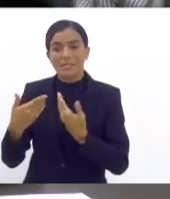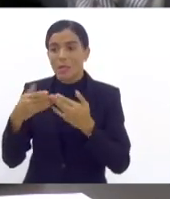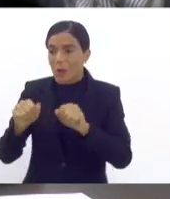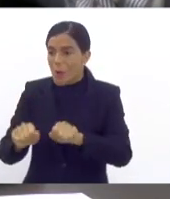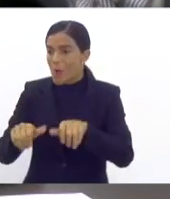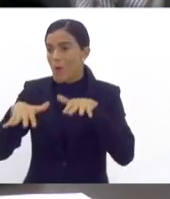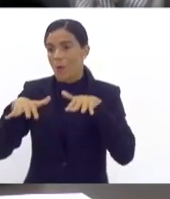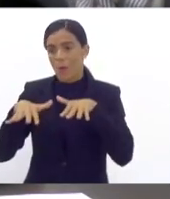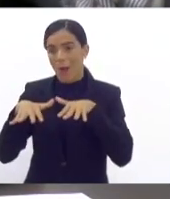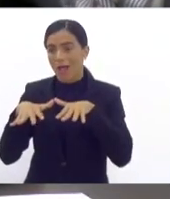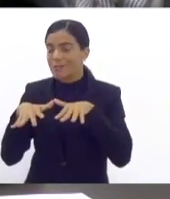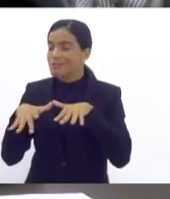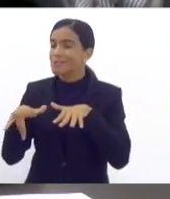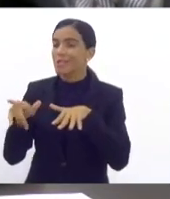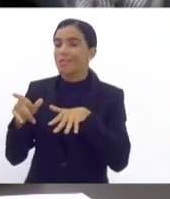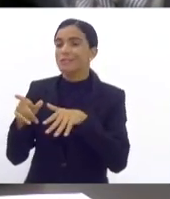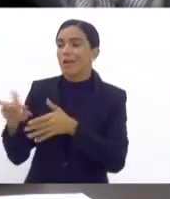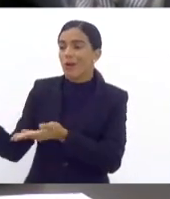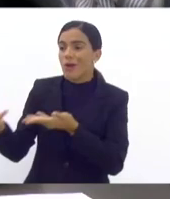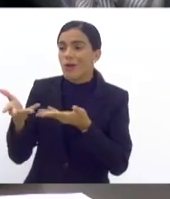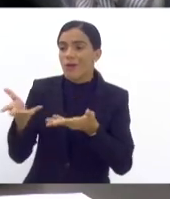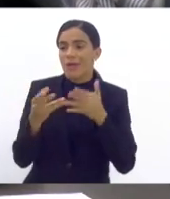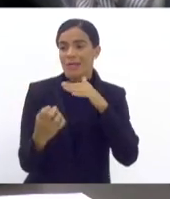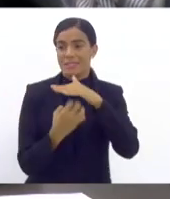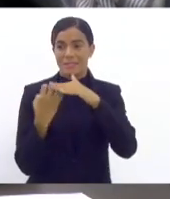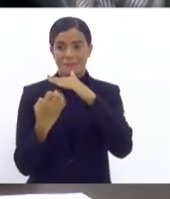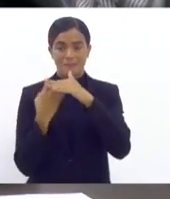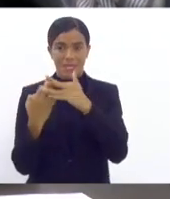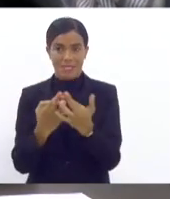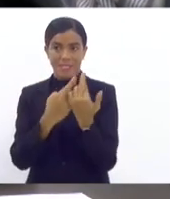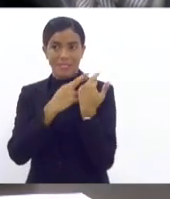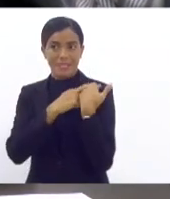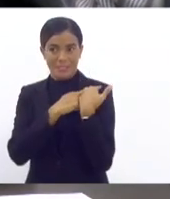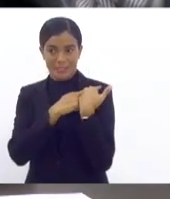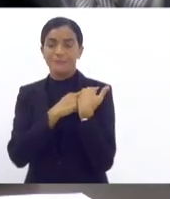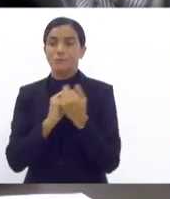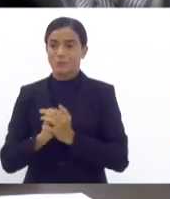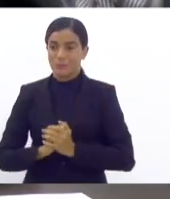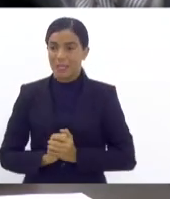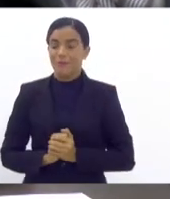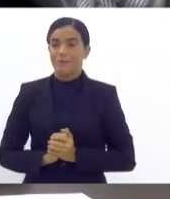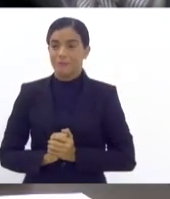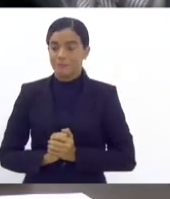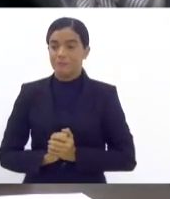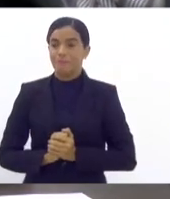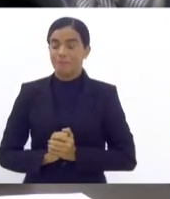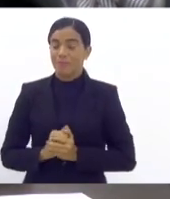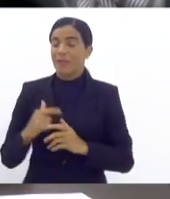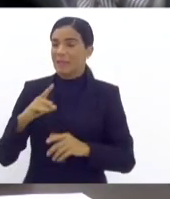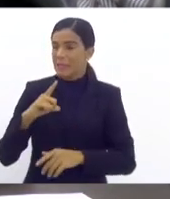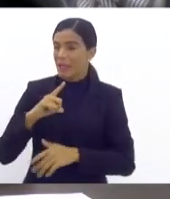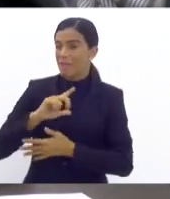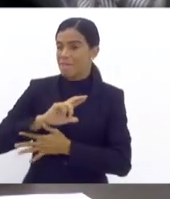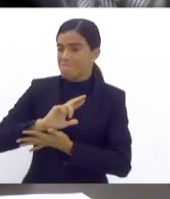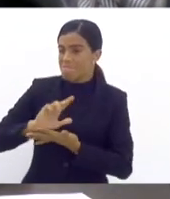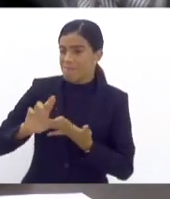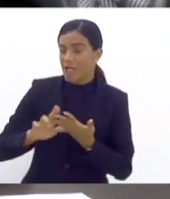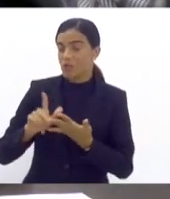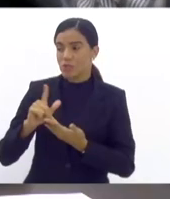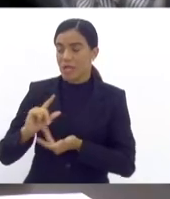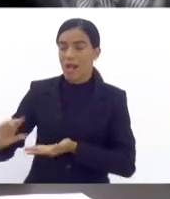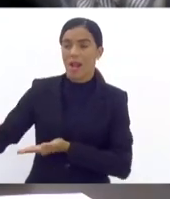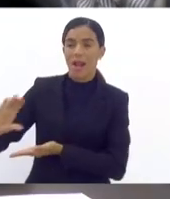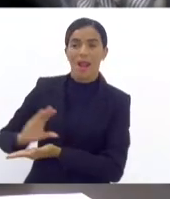as concessionárias. Sim. Porque tem um aspecto até das receitas não tributadas dessas concessionárias. Tem muita coisa que eles ganham dinheiro e não está no